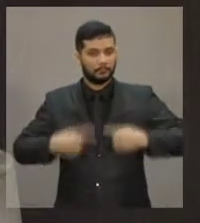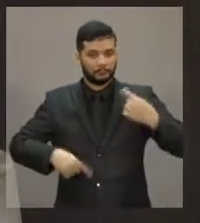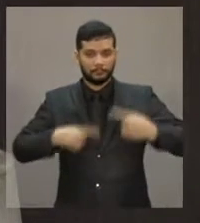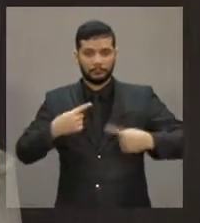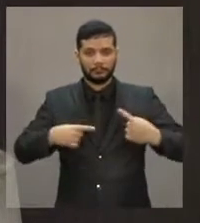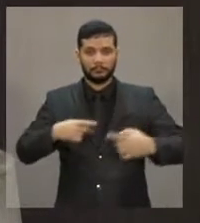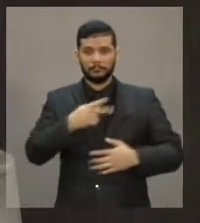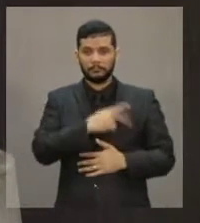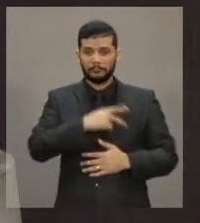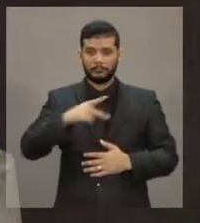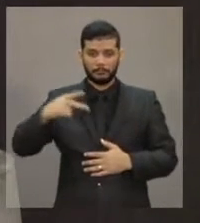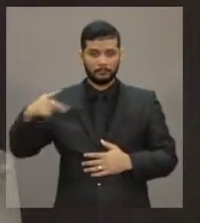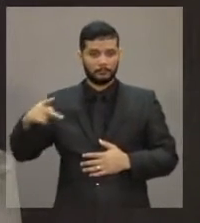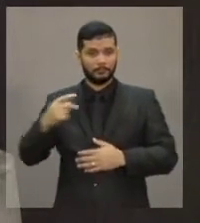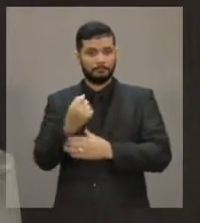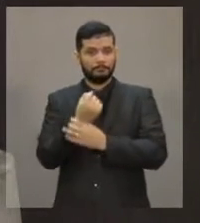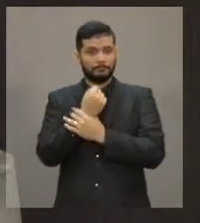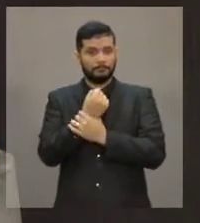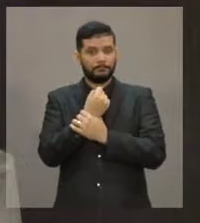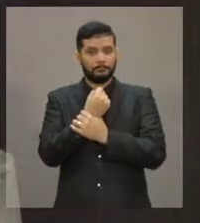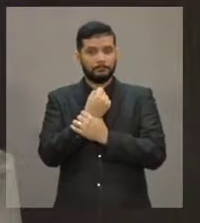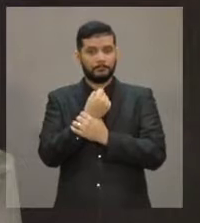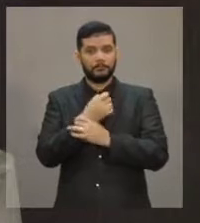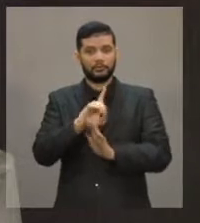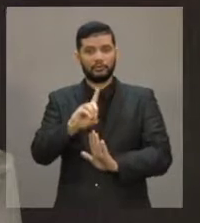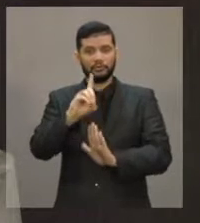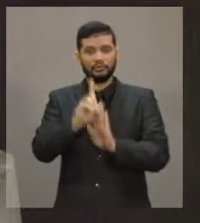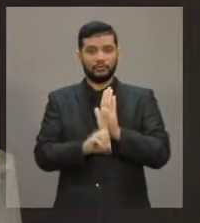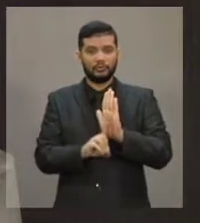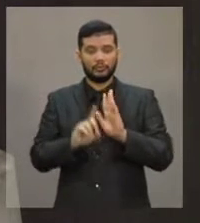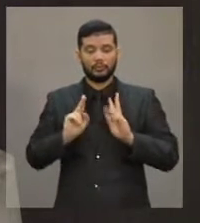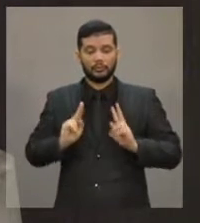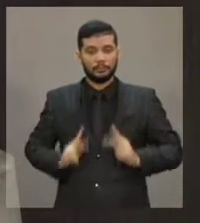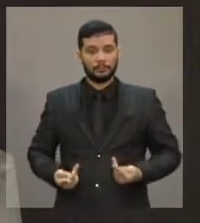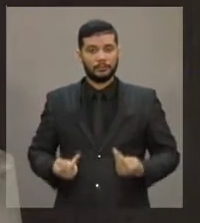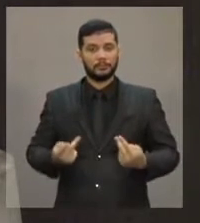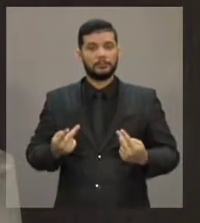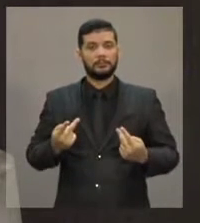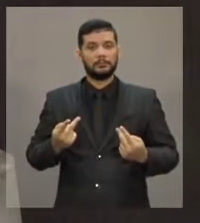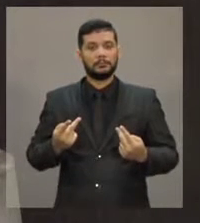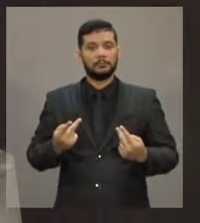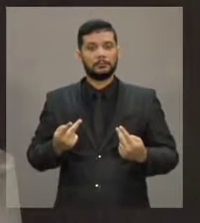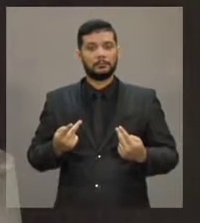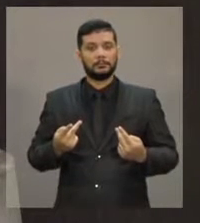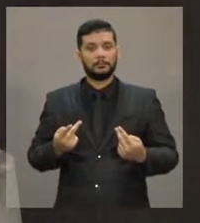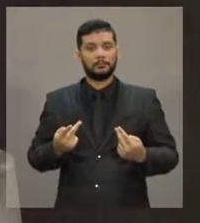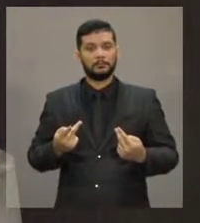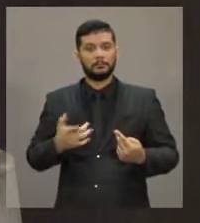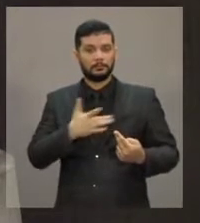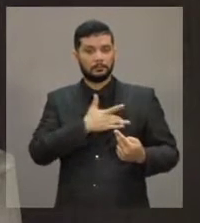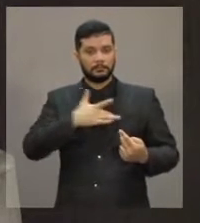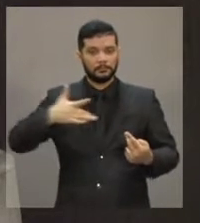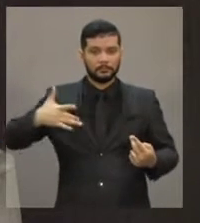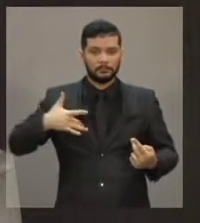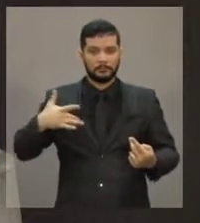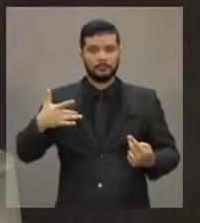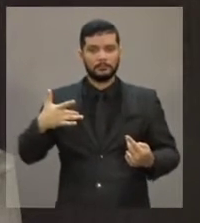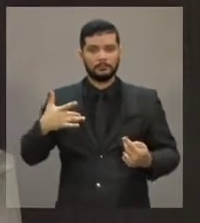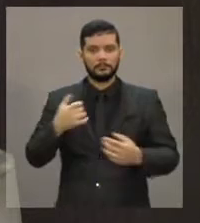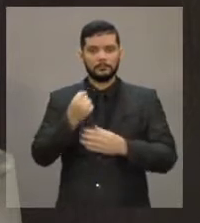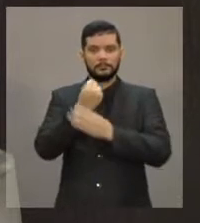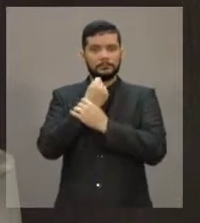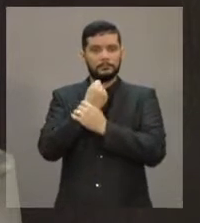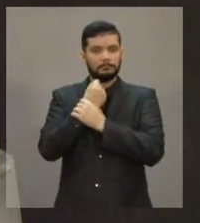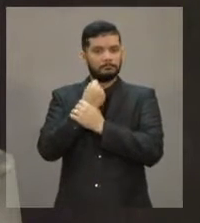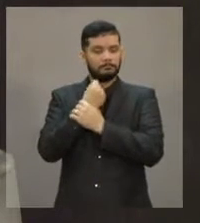públicas garantidoras desse direito humano ao desenvolvimento saudável e